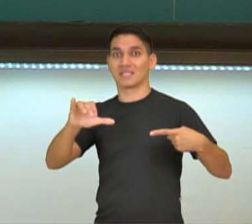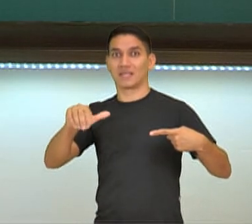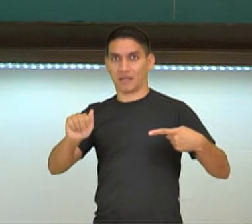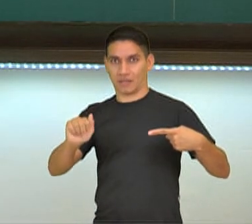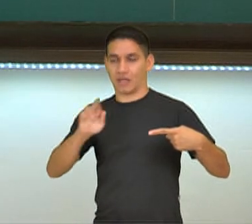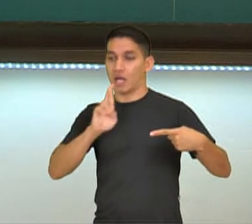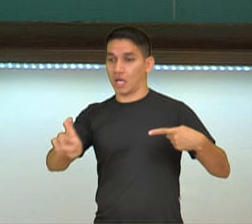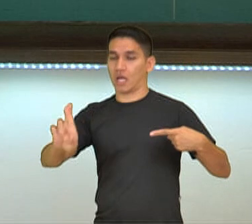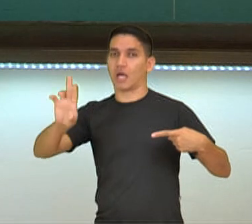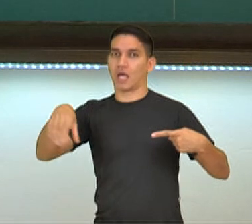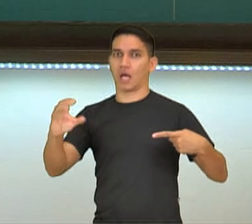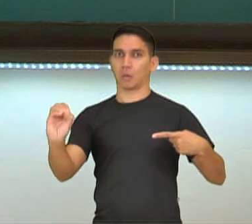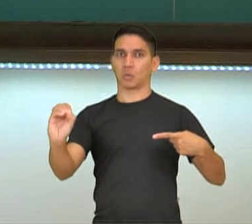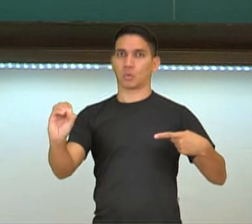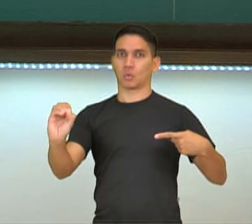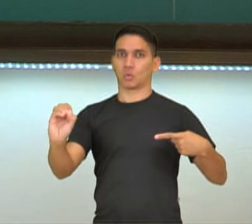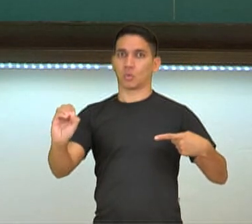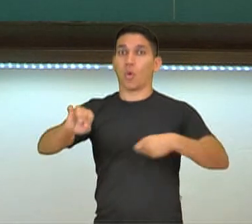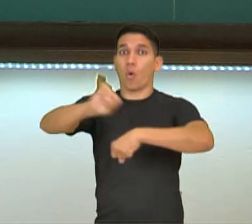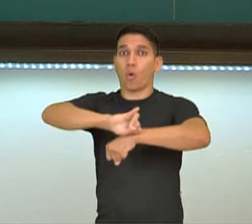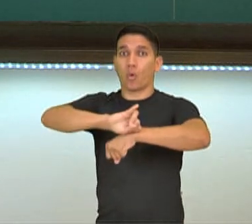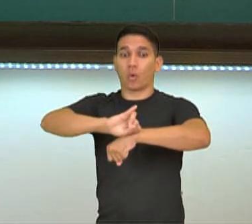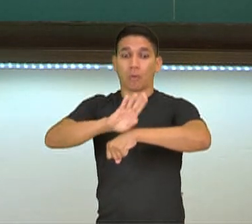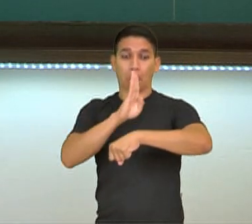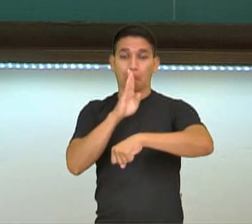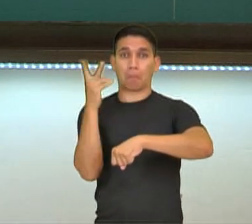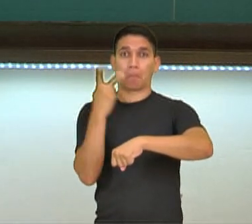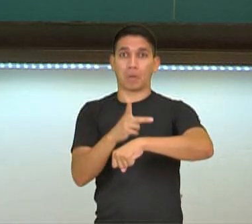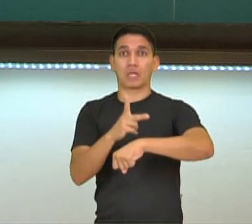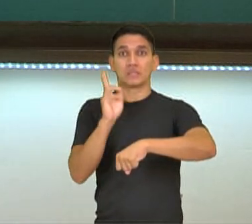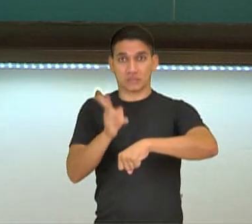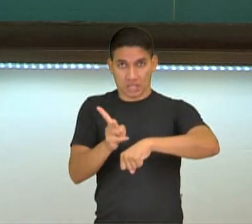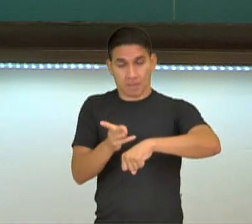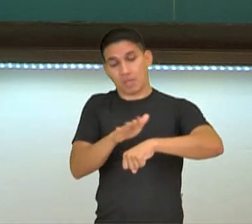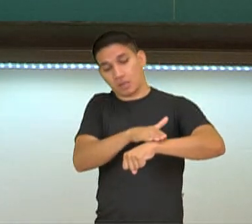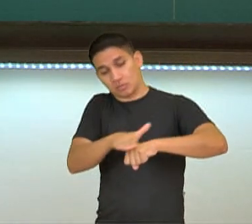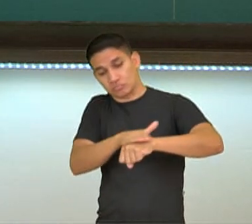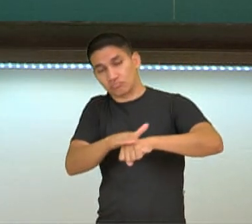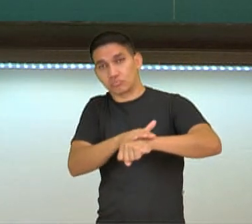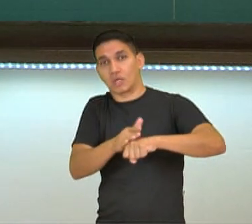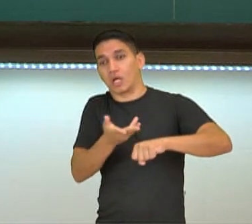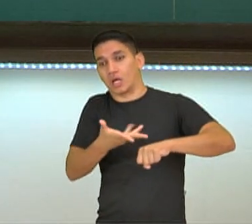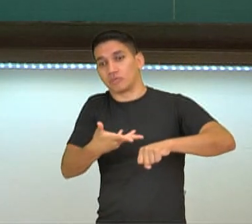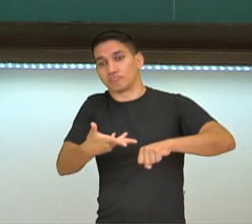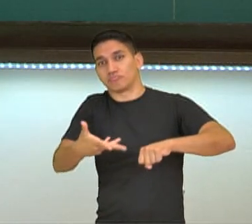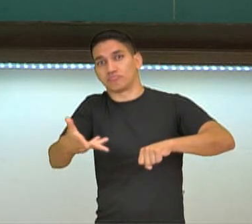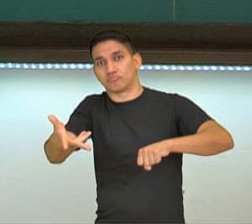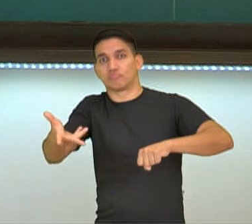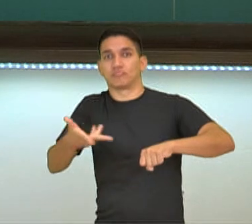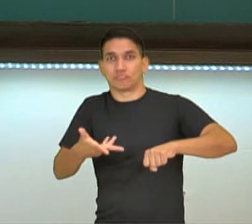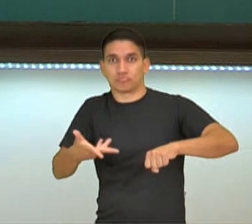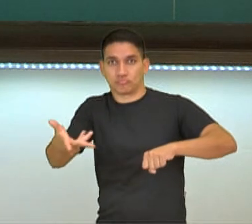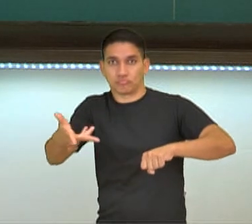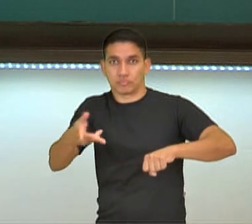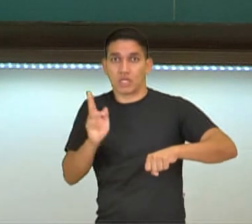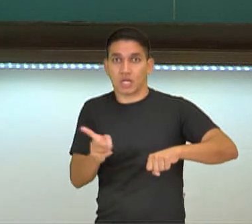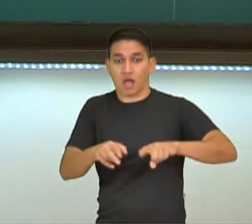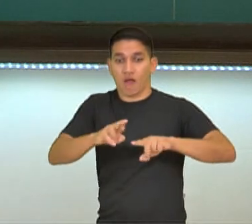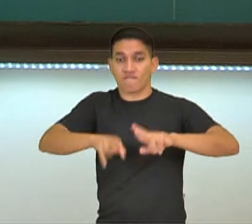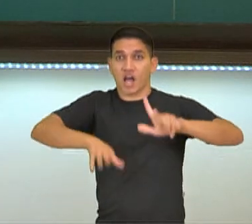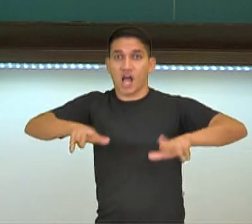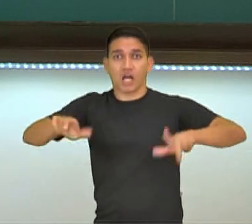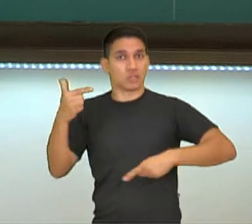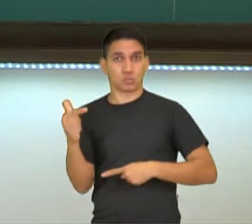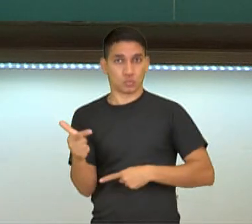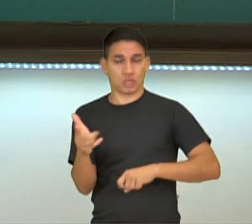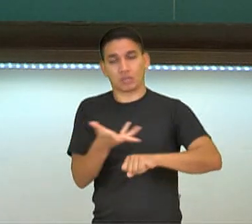zero, o corpo mantém seu estado de movimento constante, sem variação. A velocidade se mantém constante. Primeira lei,